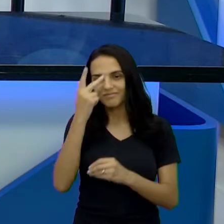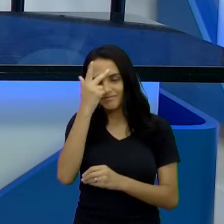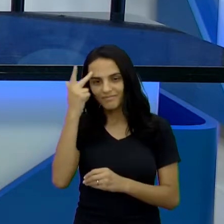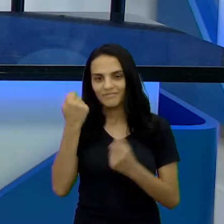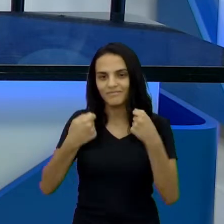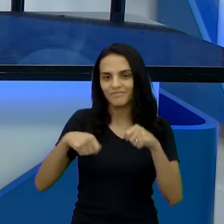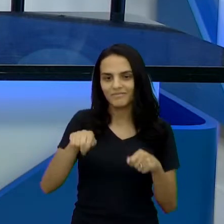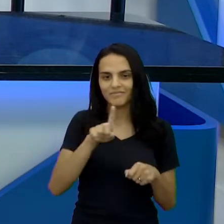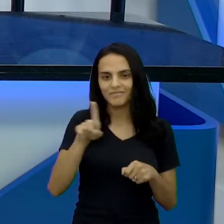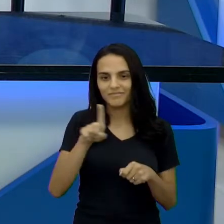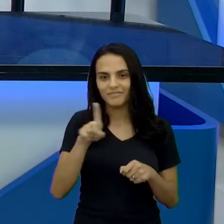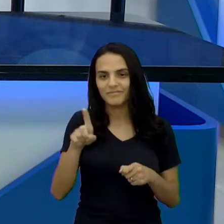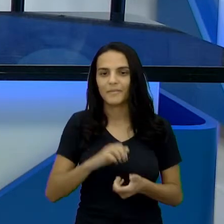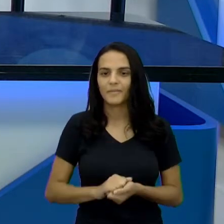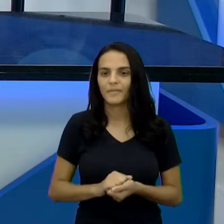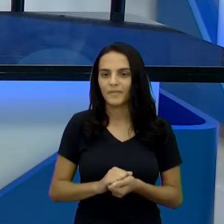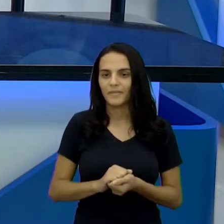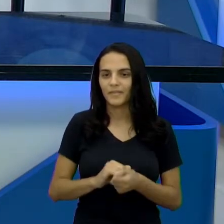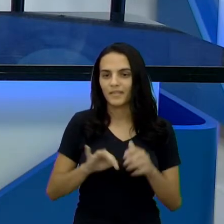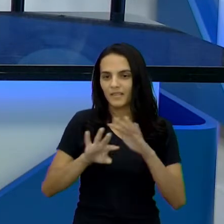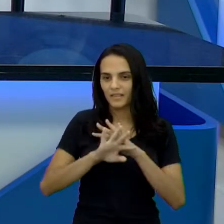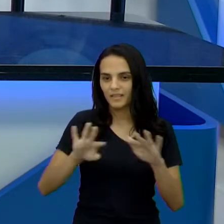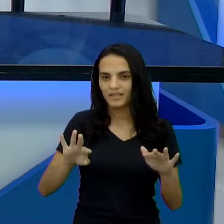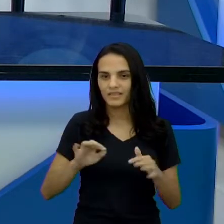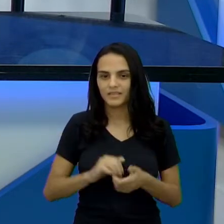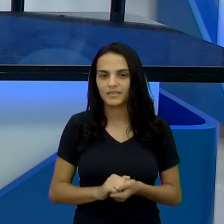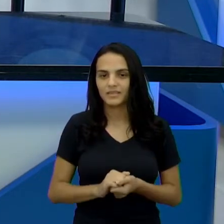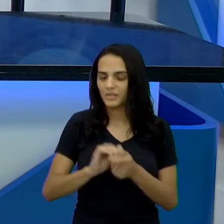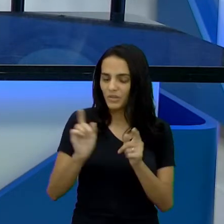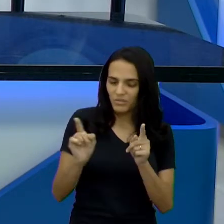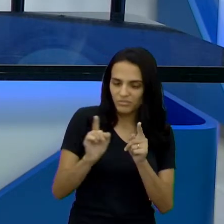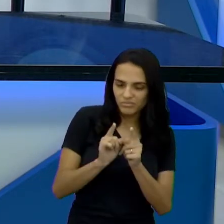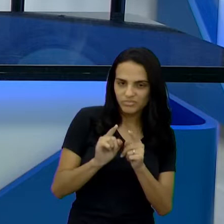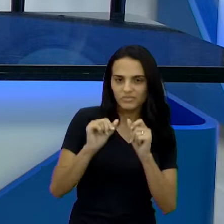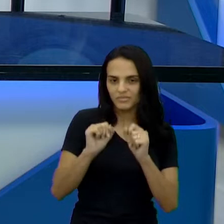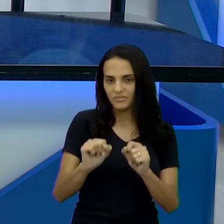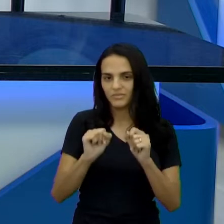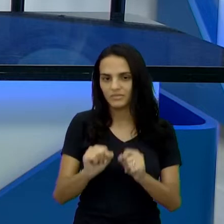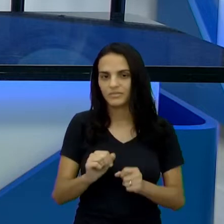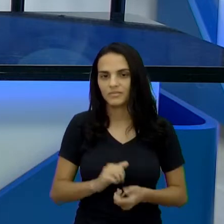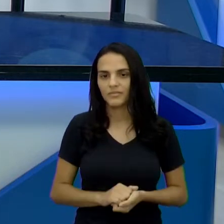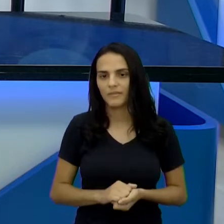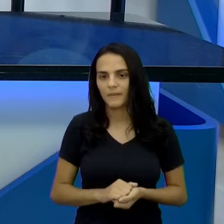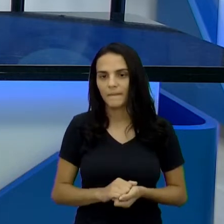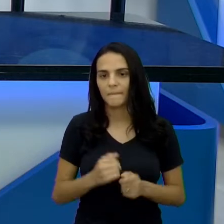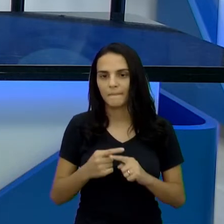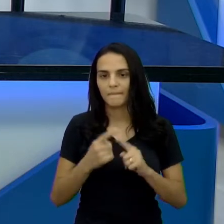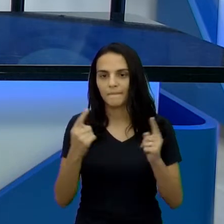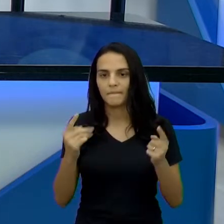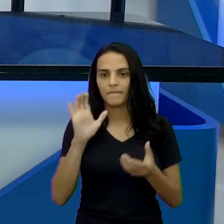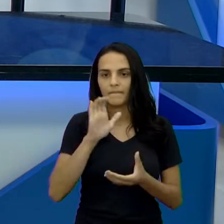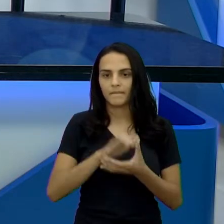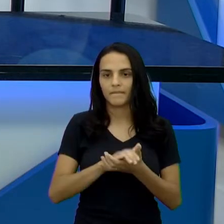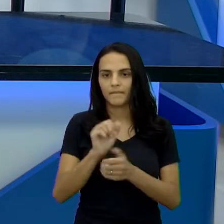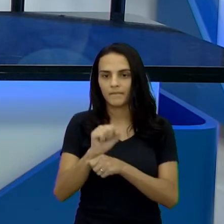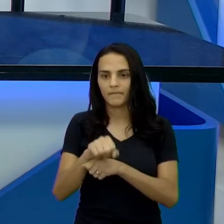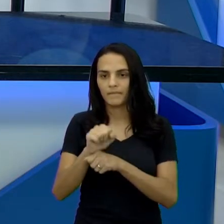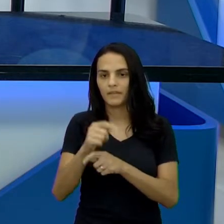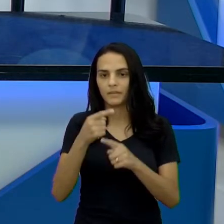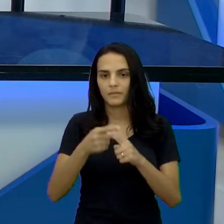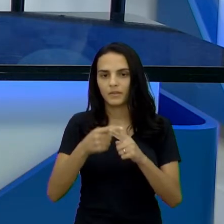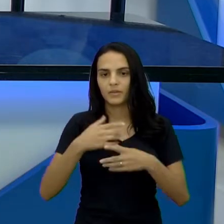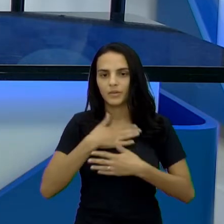precisa. Pode ser só aquela... Pode ser meia dúzia. O petit comité, né? Tipo... Mas eu levanto a bandeira do casamento, sim, porque eu adoro festa de